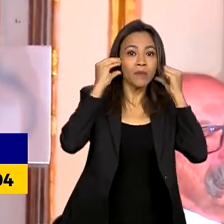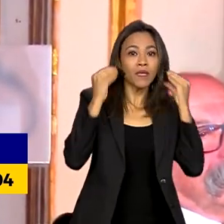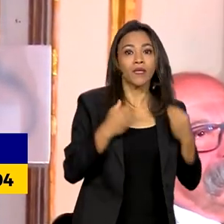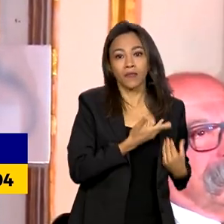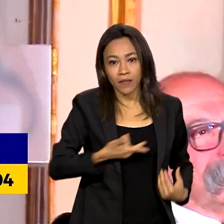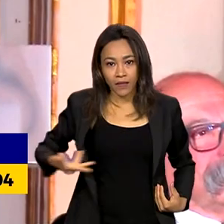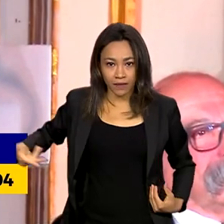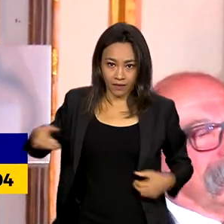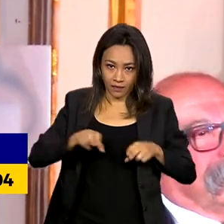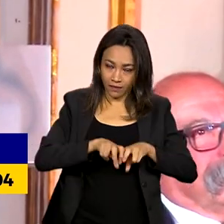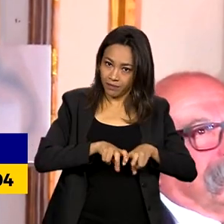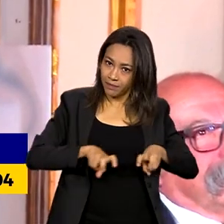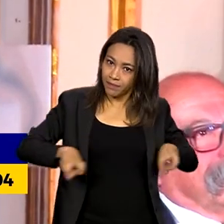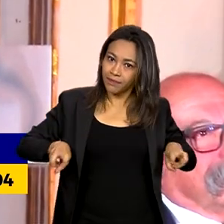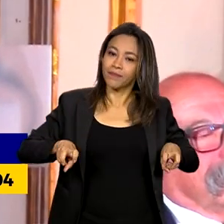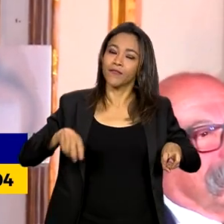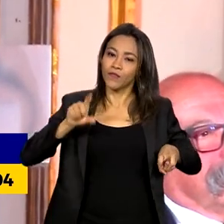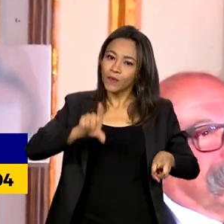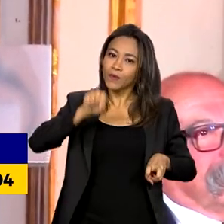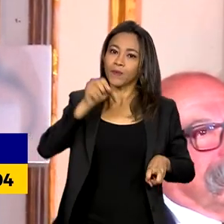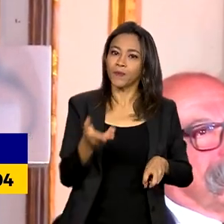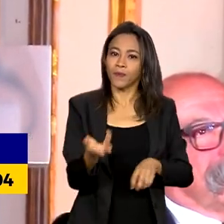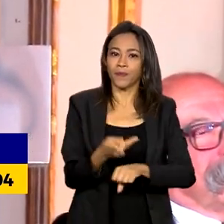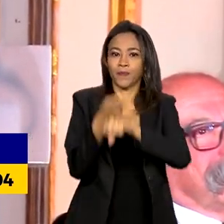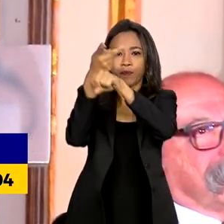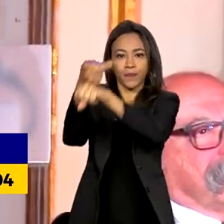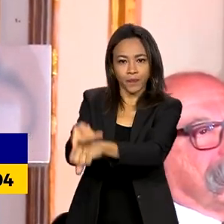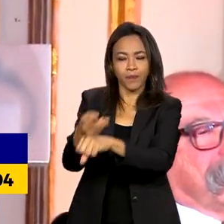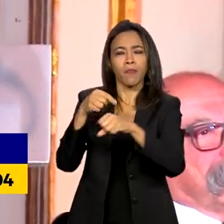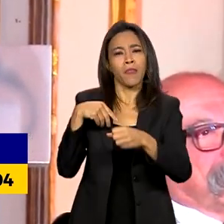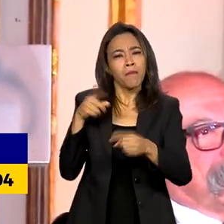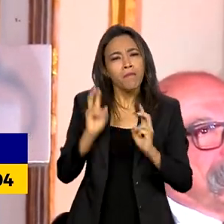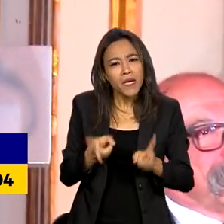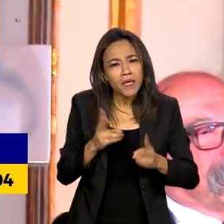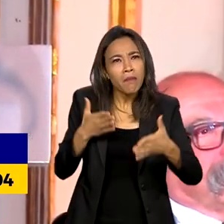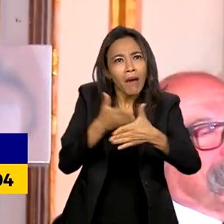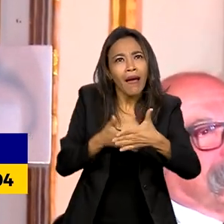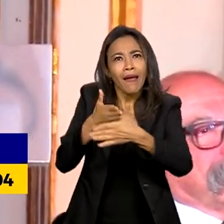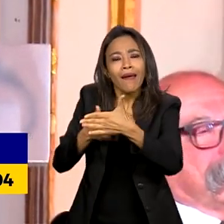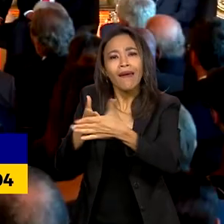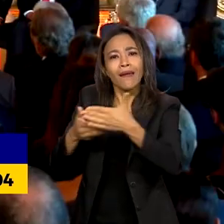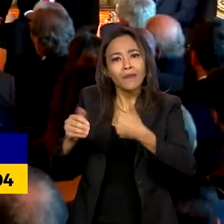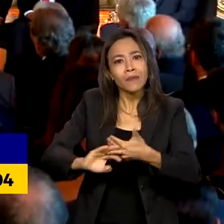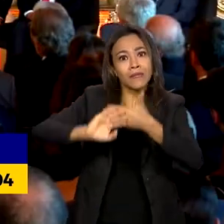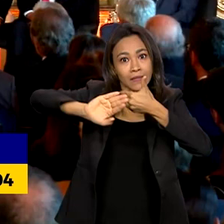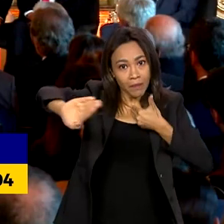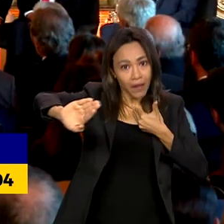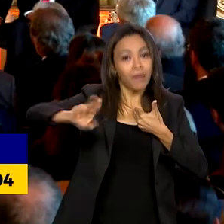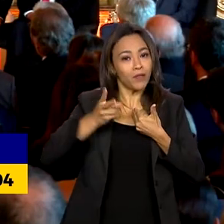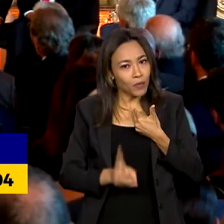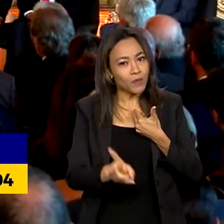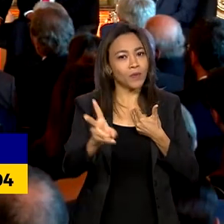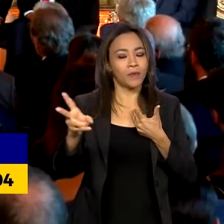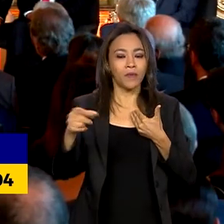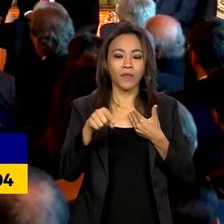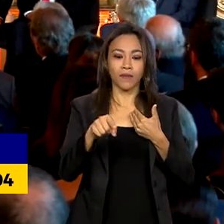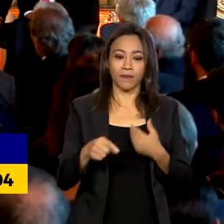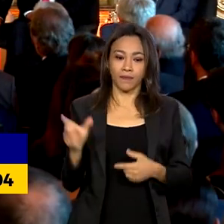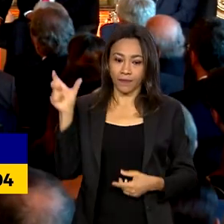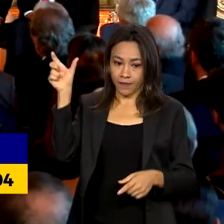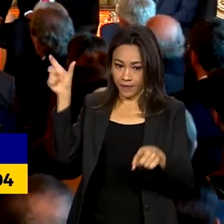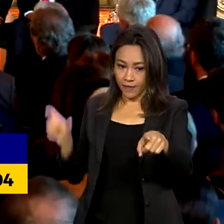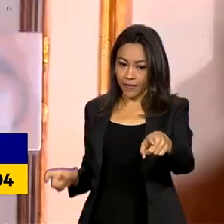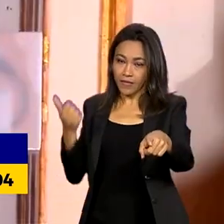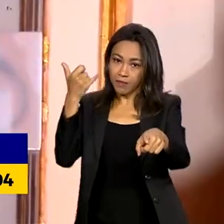une mesmo quando barreiras geográficas ou fronteiras nos separam. Chico Buarque escreve e